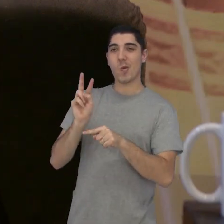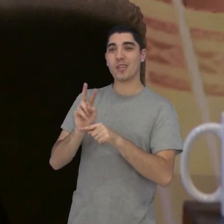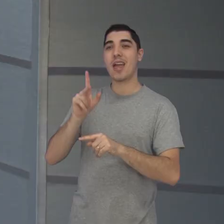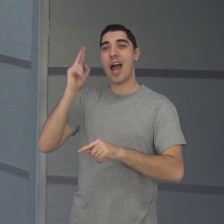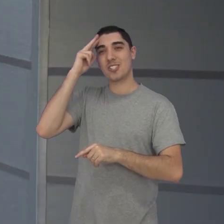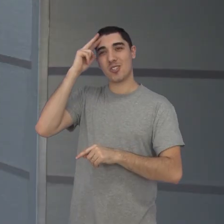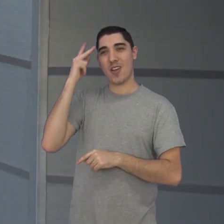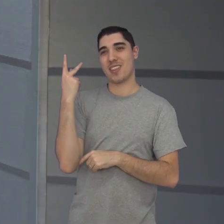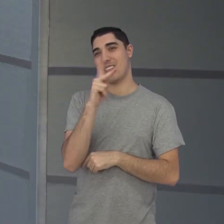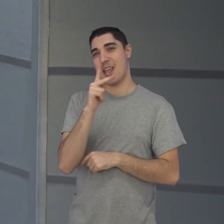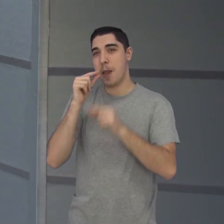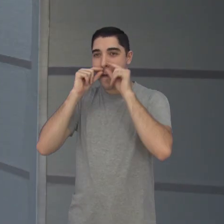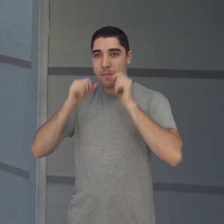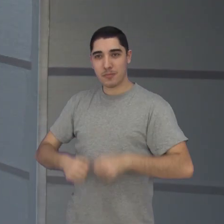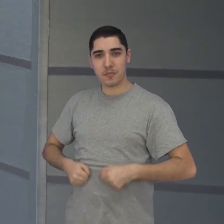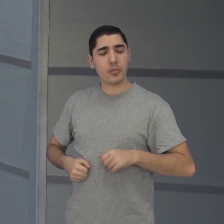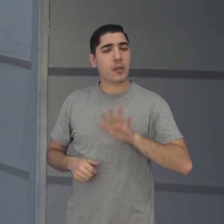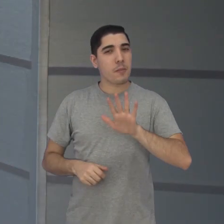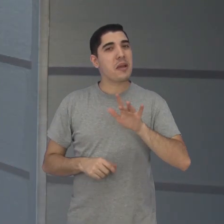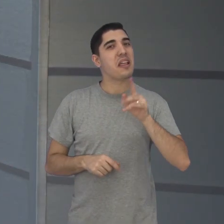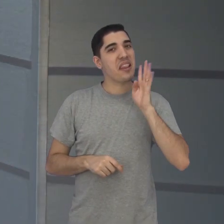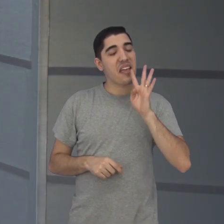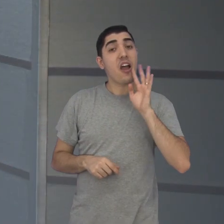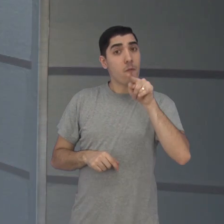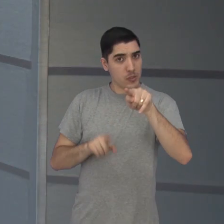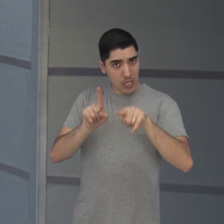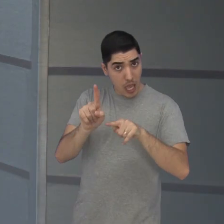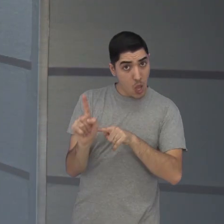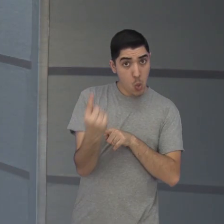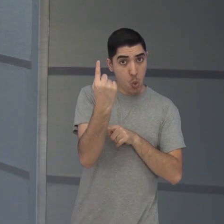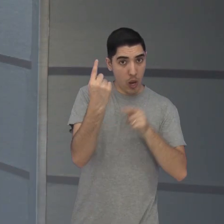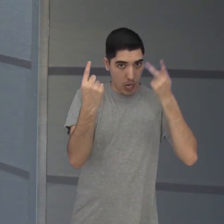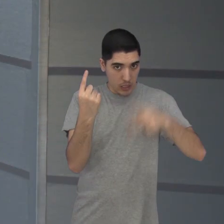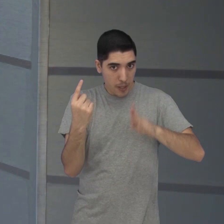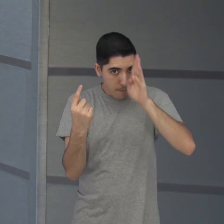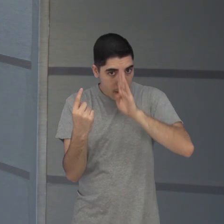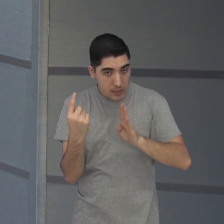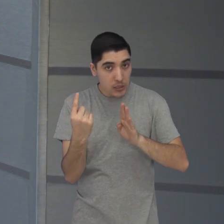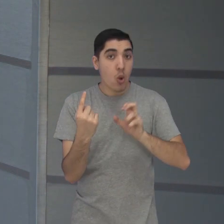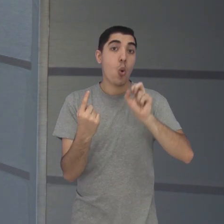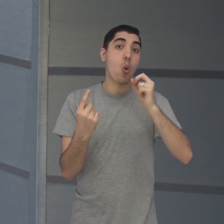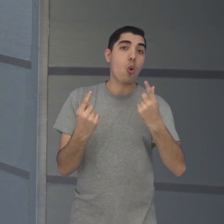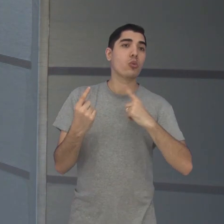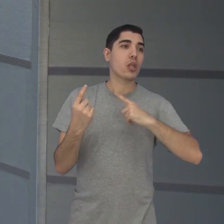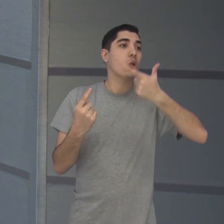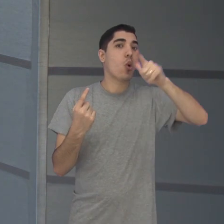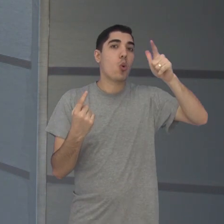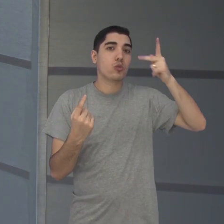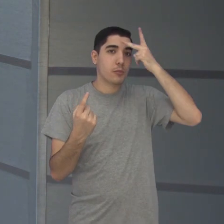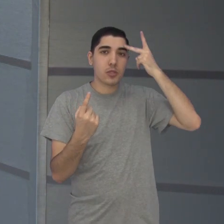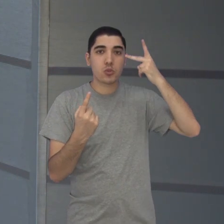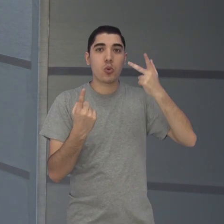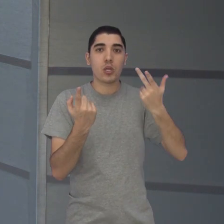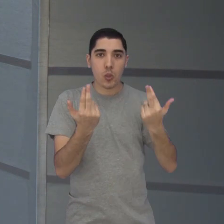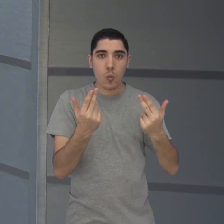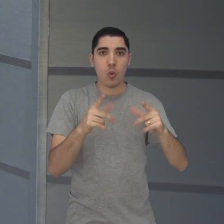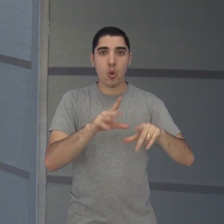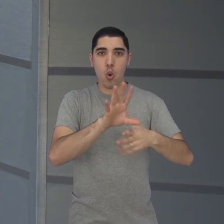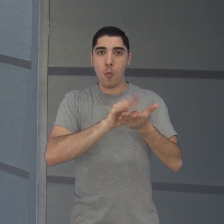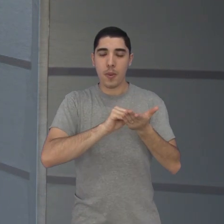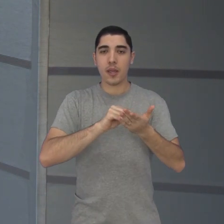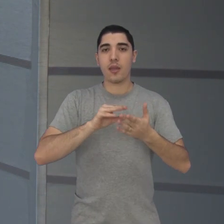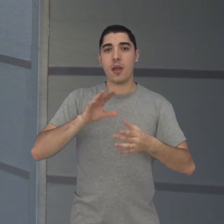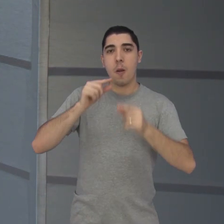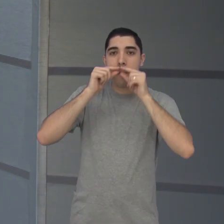história. Você virou o guardião e você é o único que faz isso no Brasil, ou você conhece mais alguém que gosta do